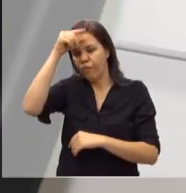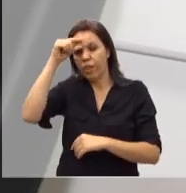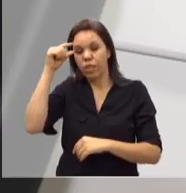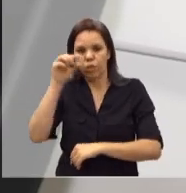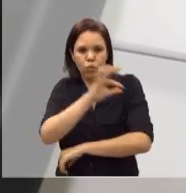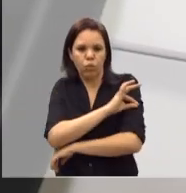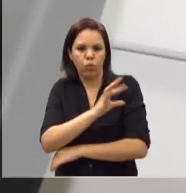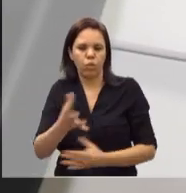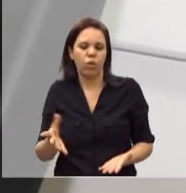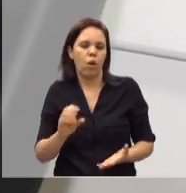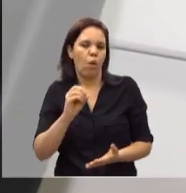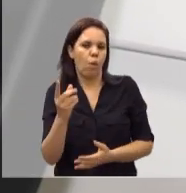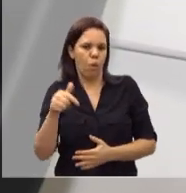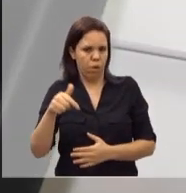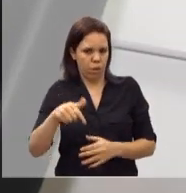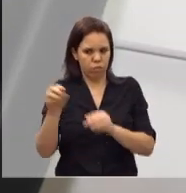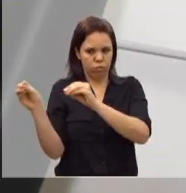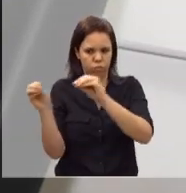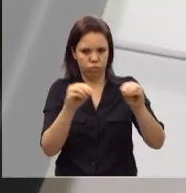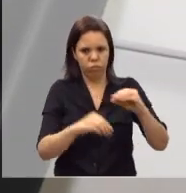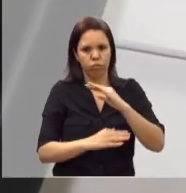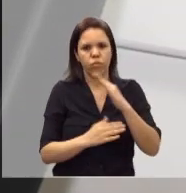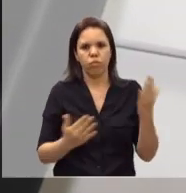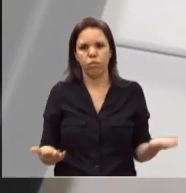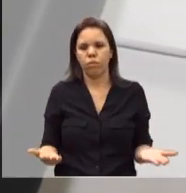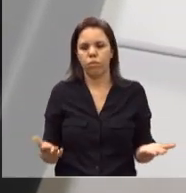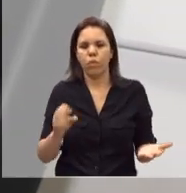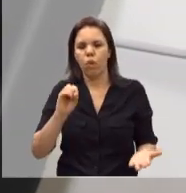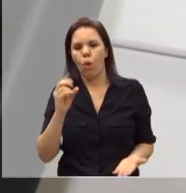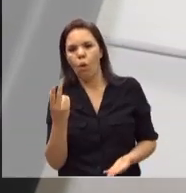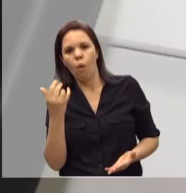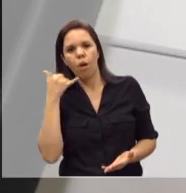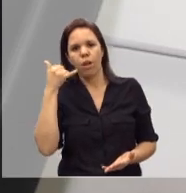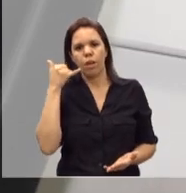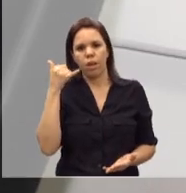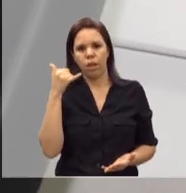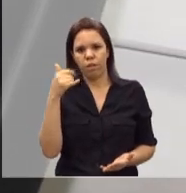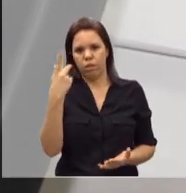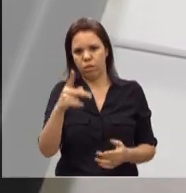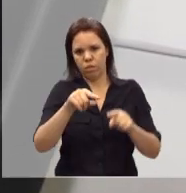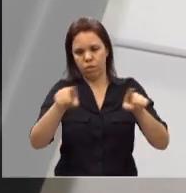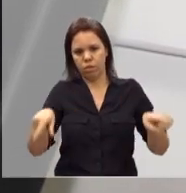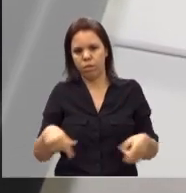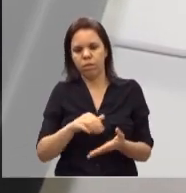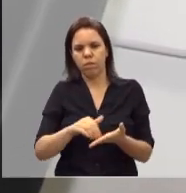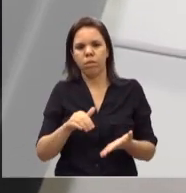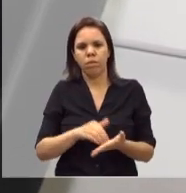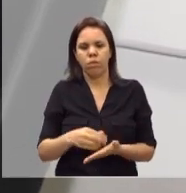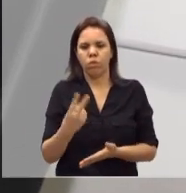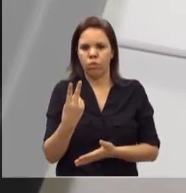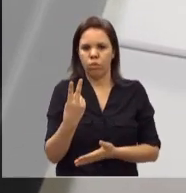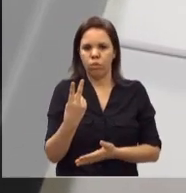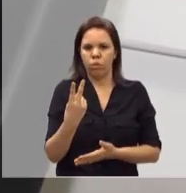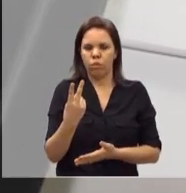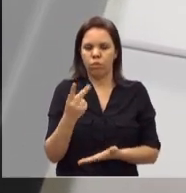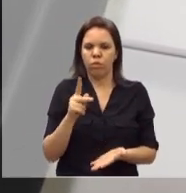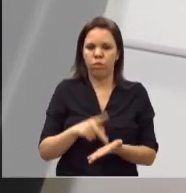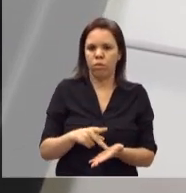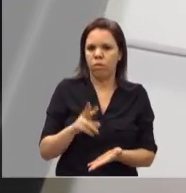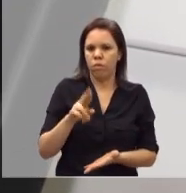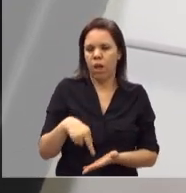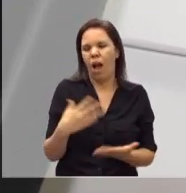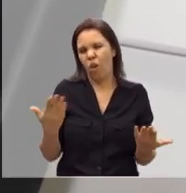Municipal, ou mesmo aqui para mudança. Ou então ligava para o teu gabinete. Essas 2 razões. Hoje, com o advento